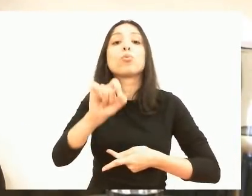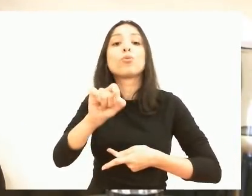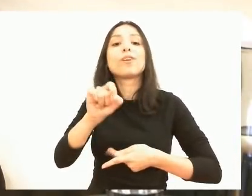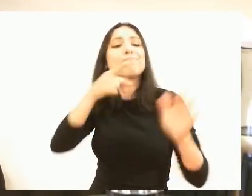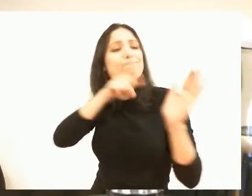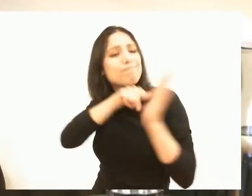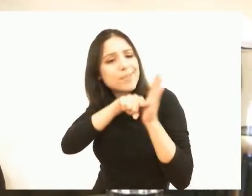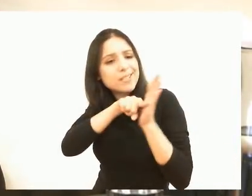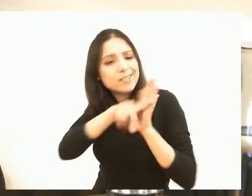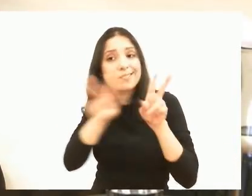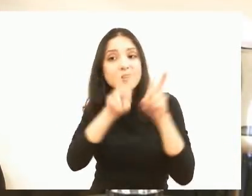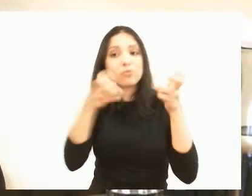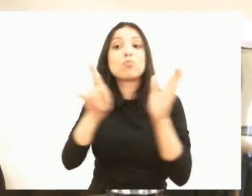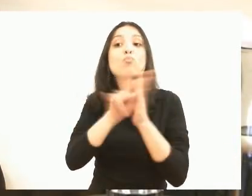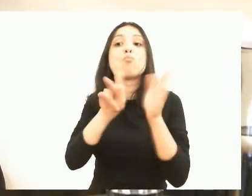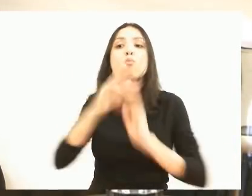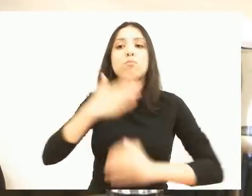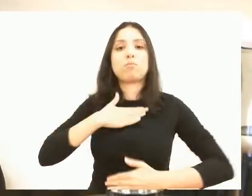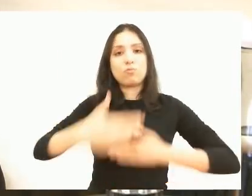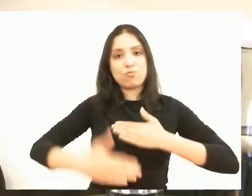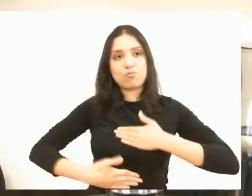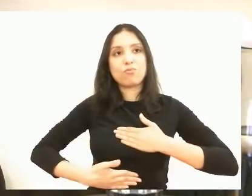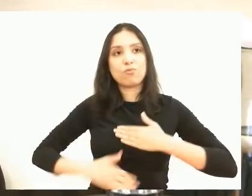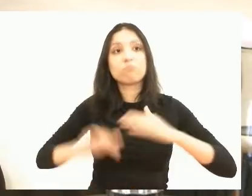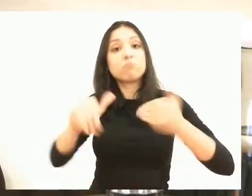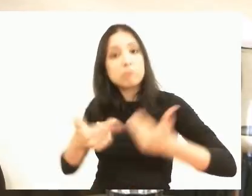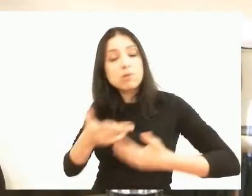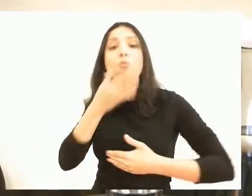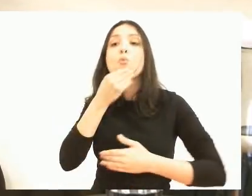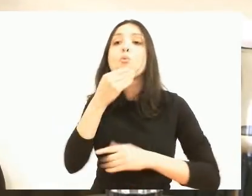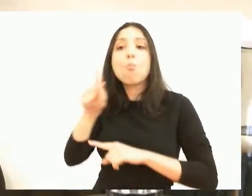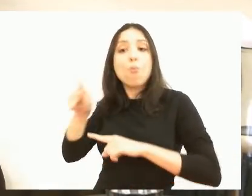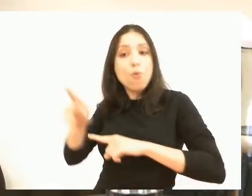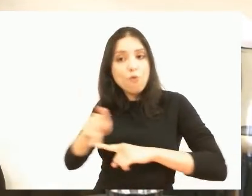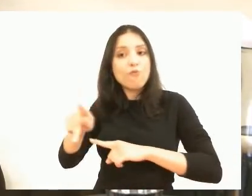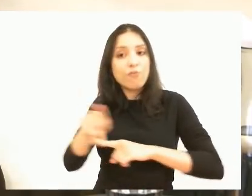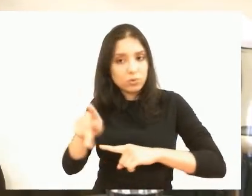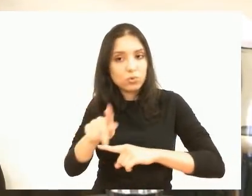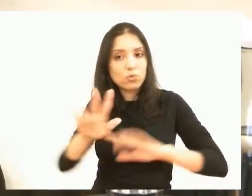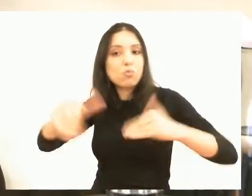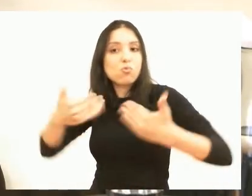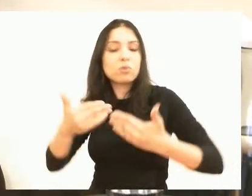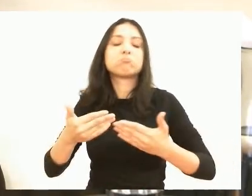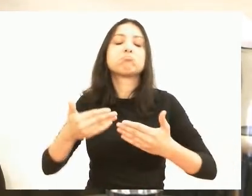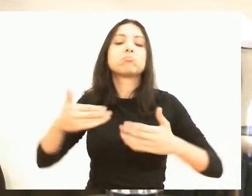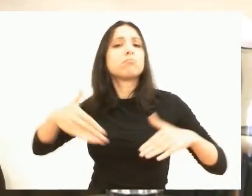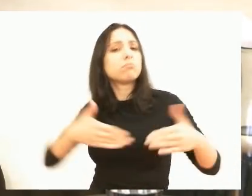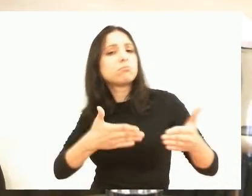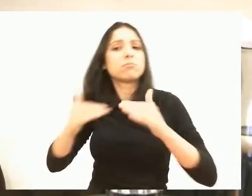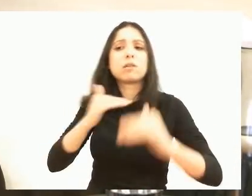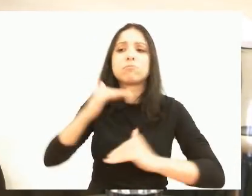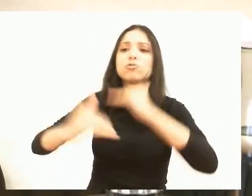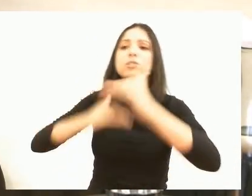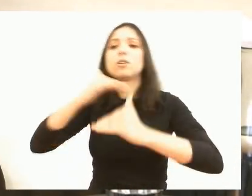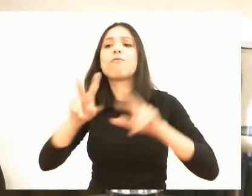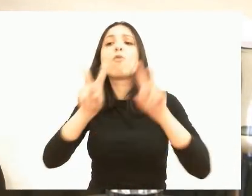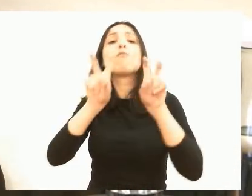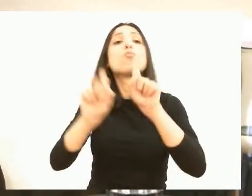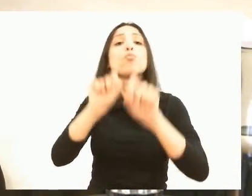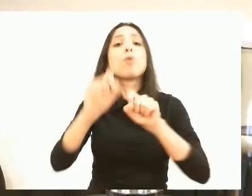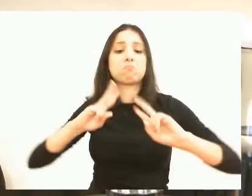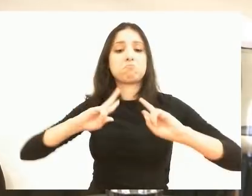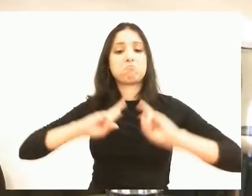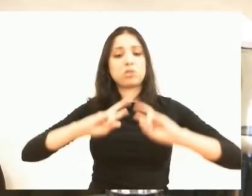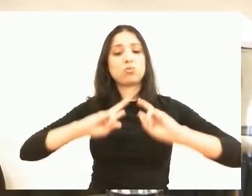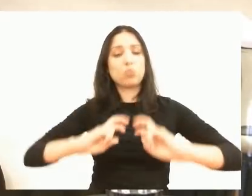então o professor nessa nesse caminho da escuta do corpo ele não é um modelo a